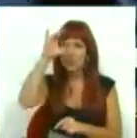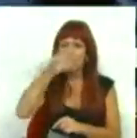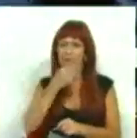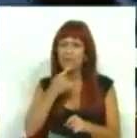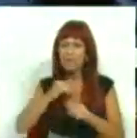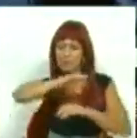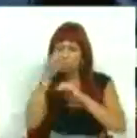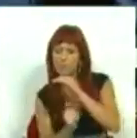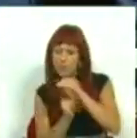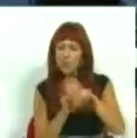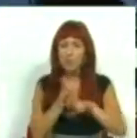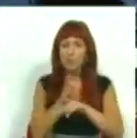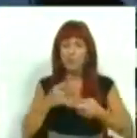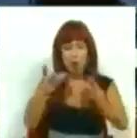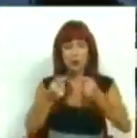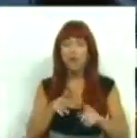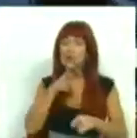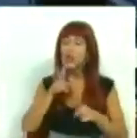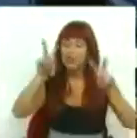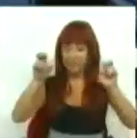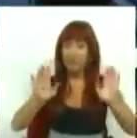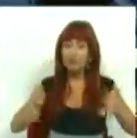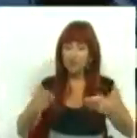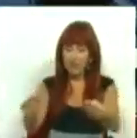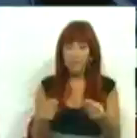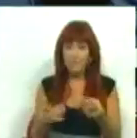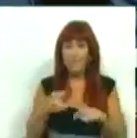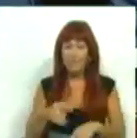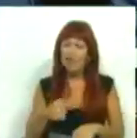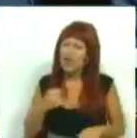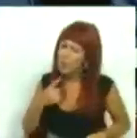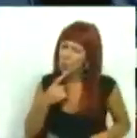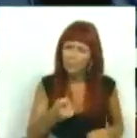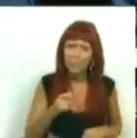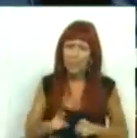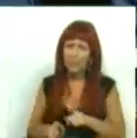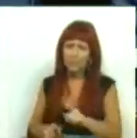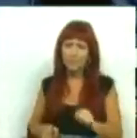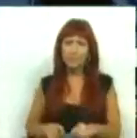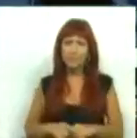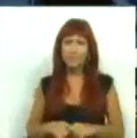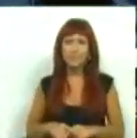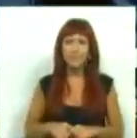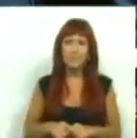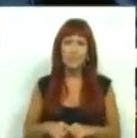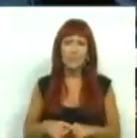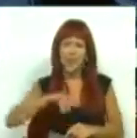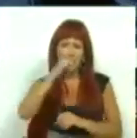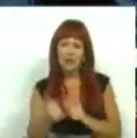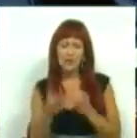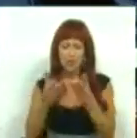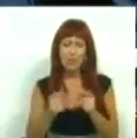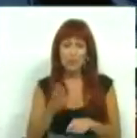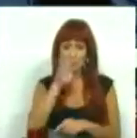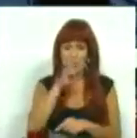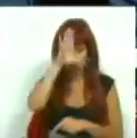falado em suborçamentação e o Sr. hoje já nos trouxe esse tema, no entanto não resiste a colocar-lhe esta questão. A suborçamentação